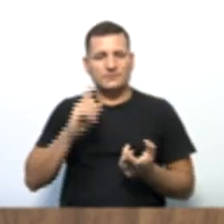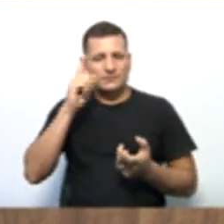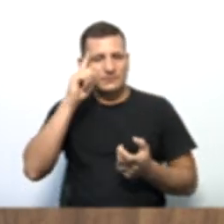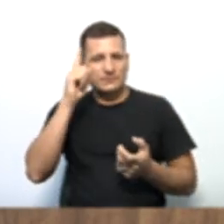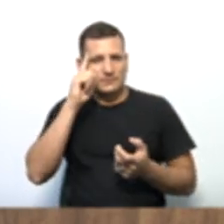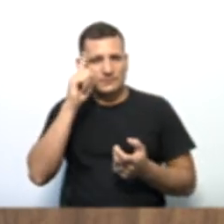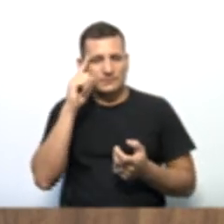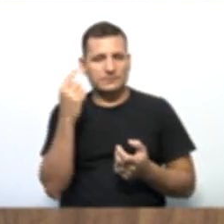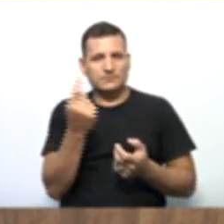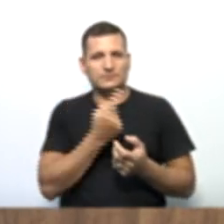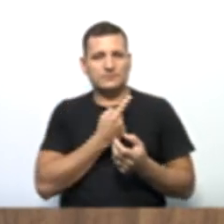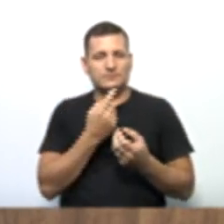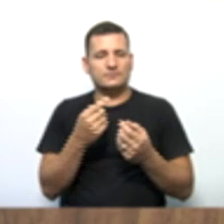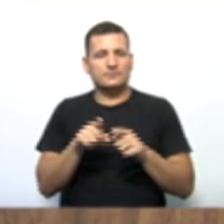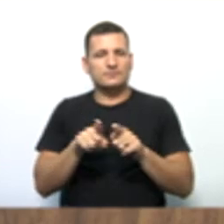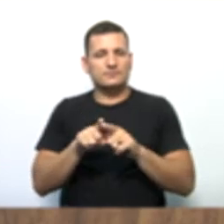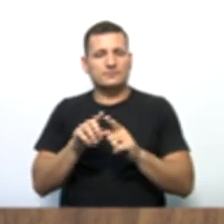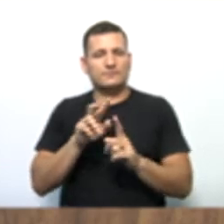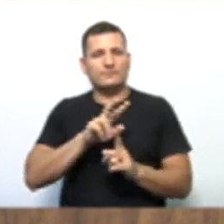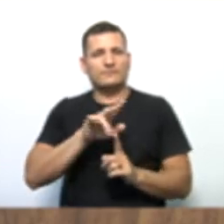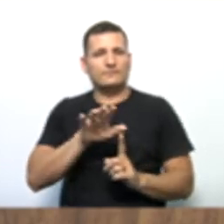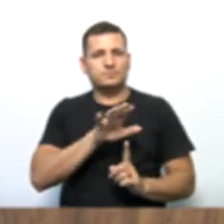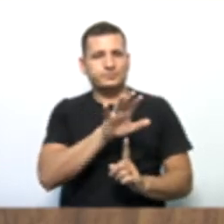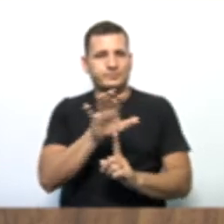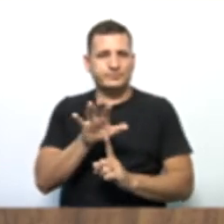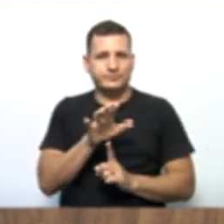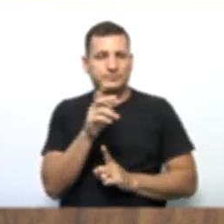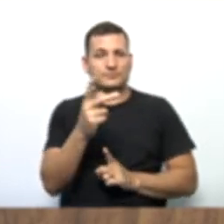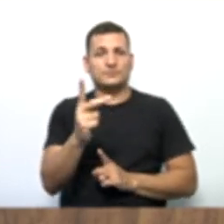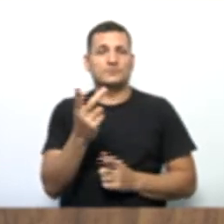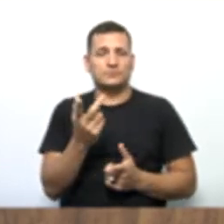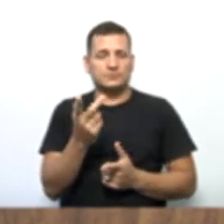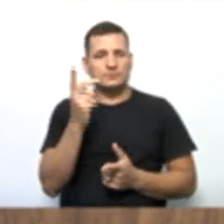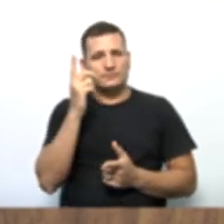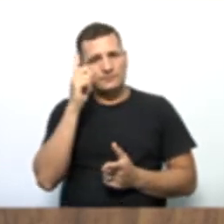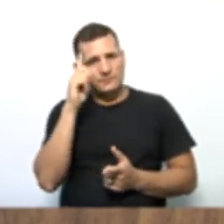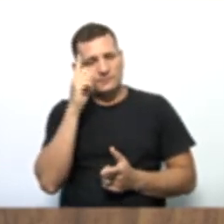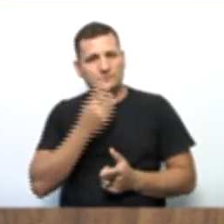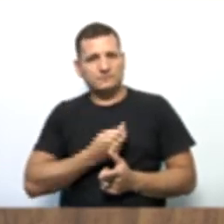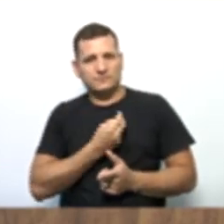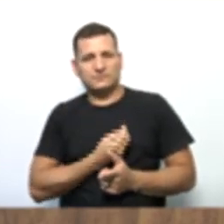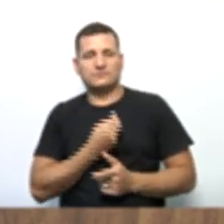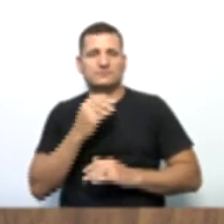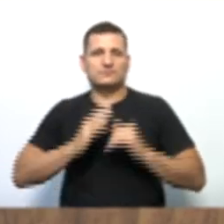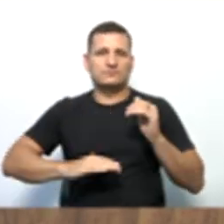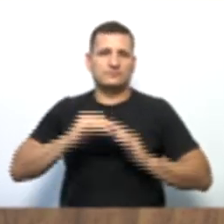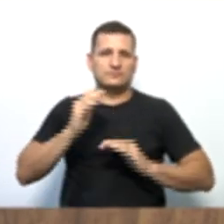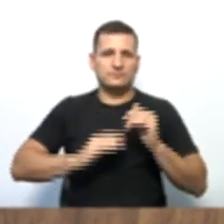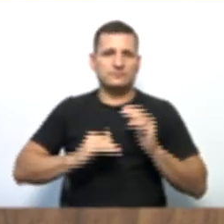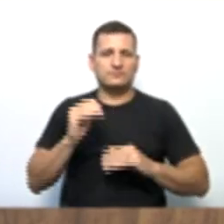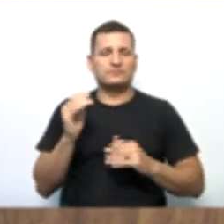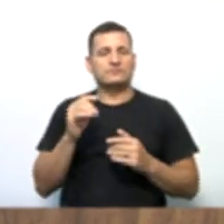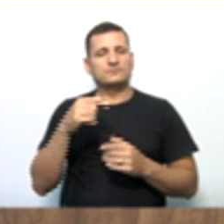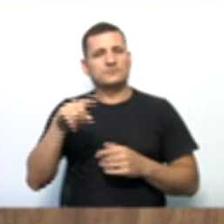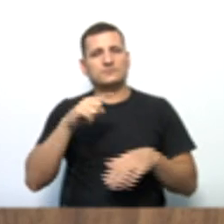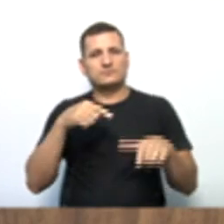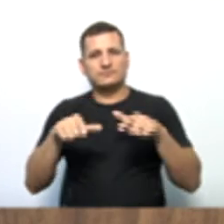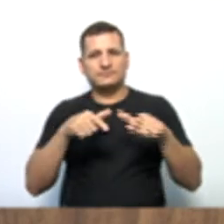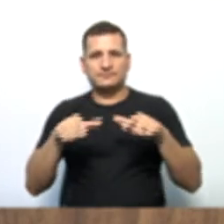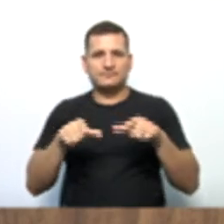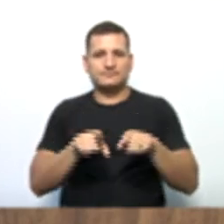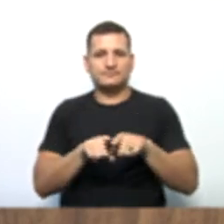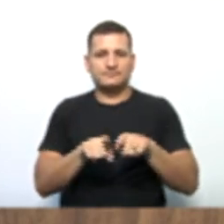ela vai influenciar, né, no cotidiano e na sua carreira profissional, no exercício profissional que vocês vão estar atuando